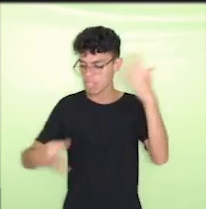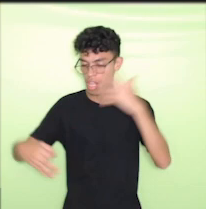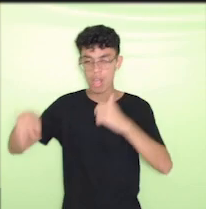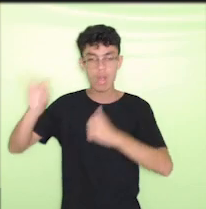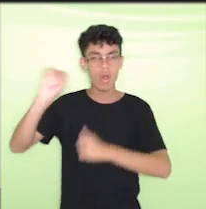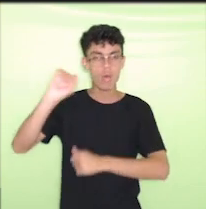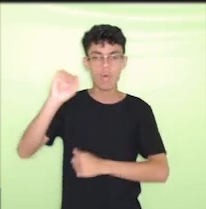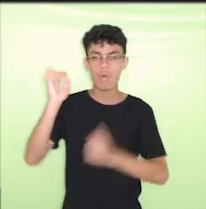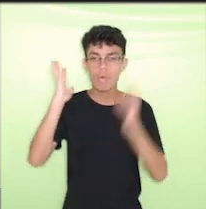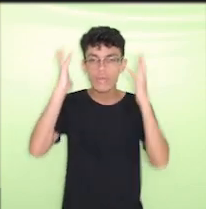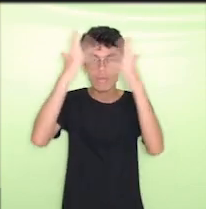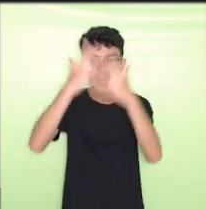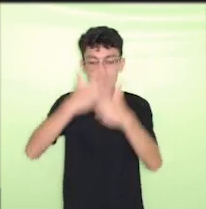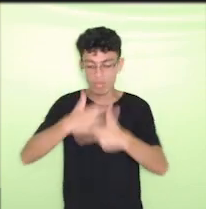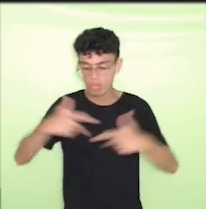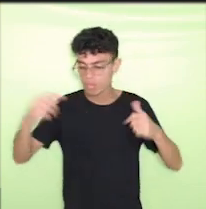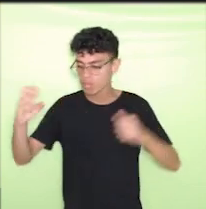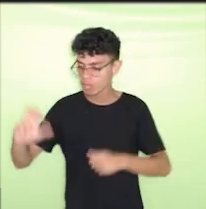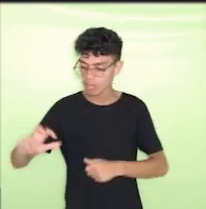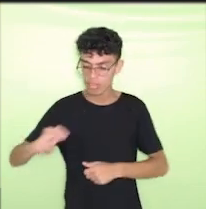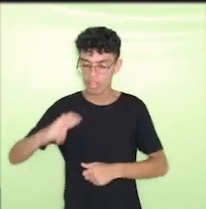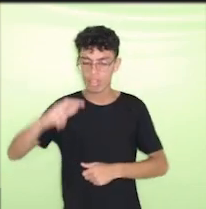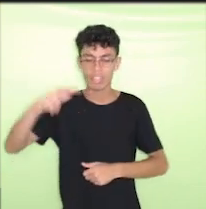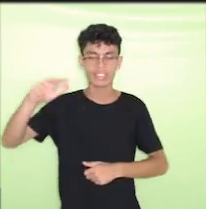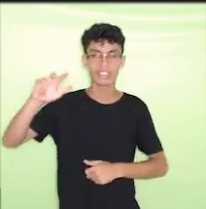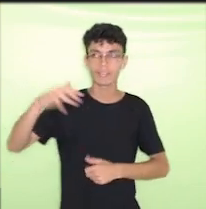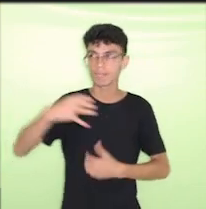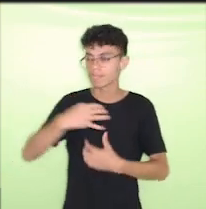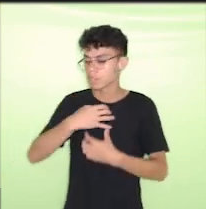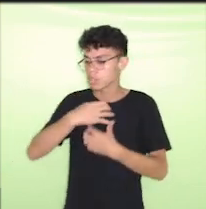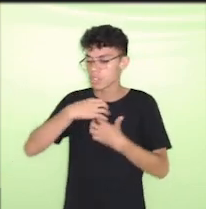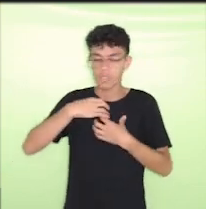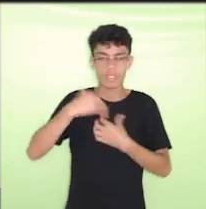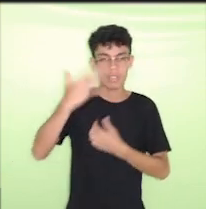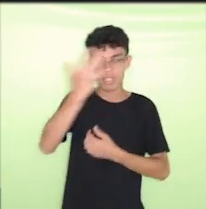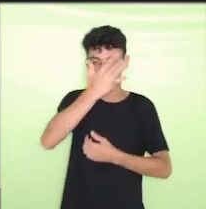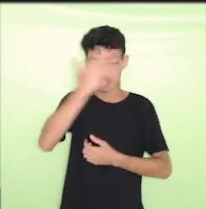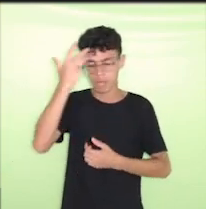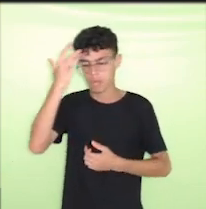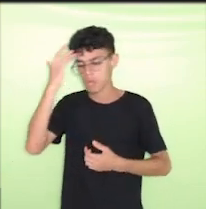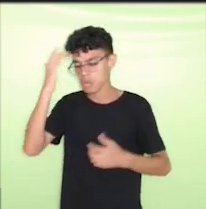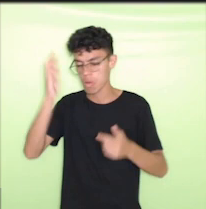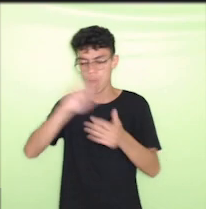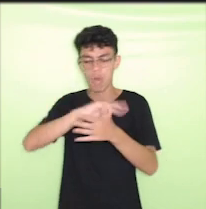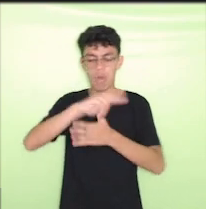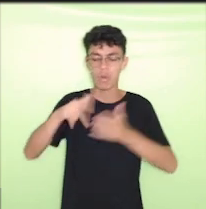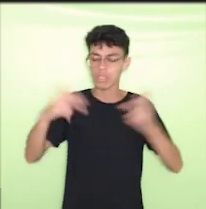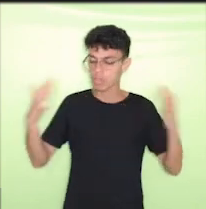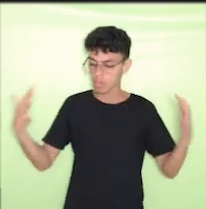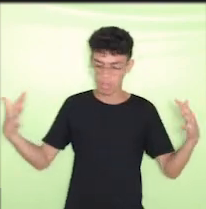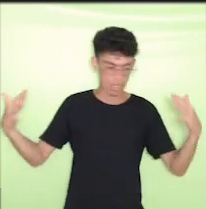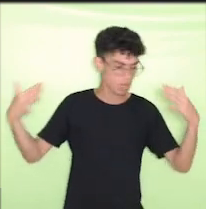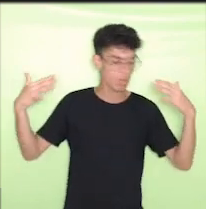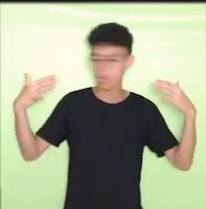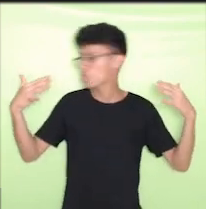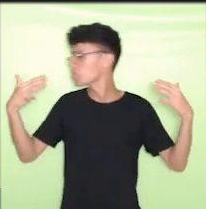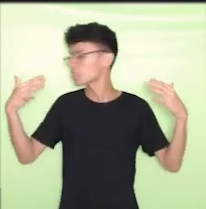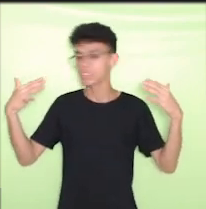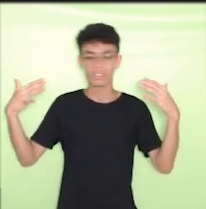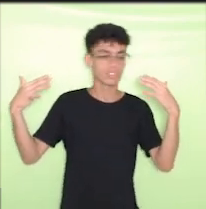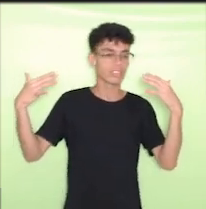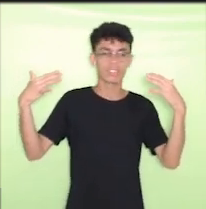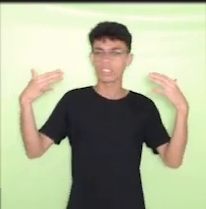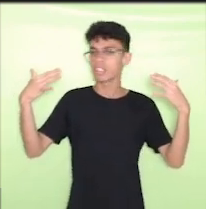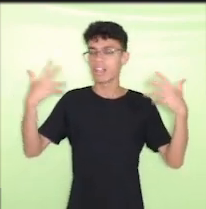animal? Por um instante ele teve a impressão de que o olhavam e, movendo a cabeça para todos os lados, perguntou com